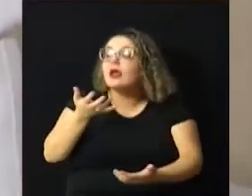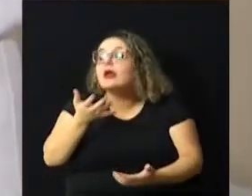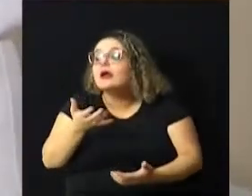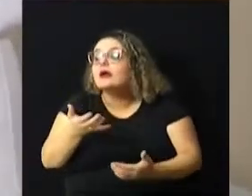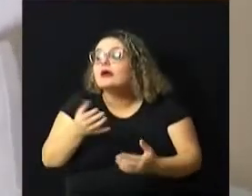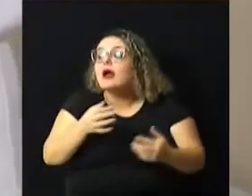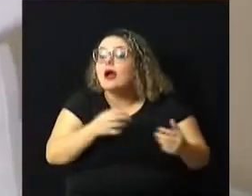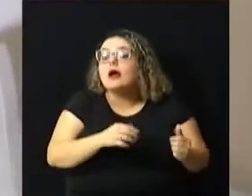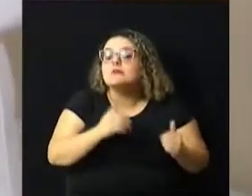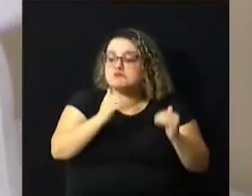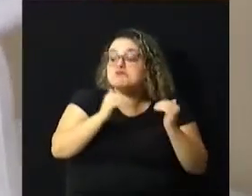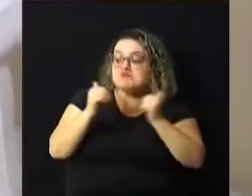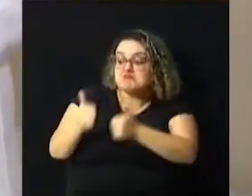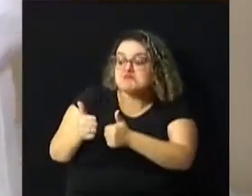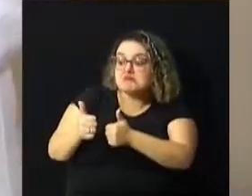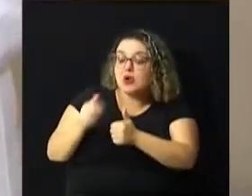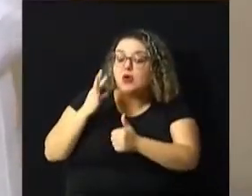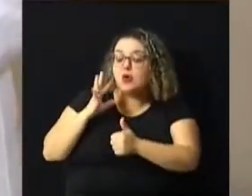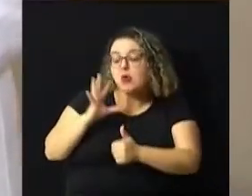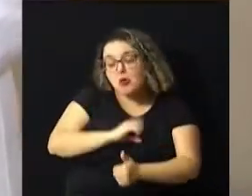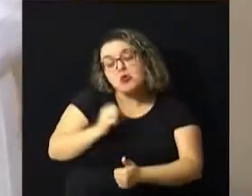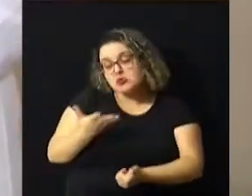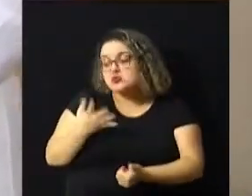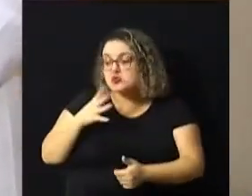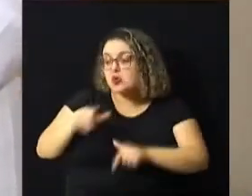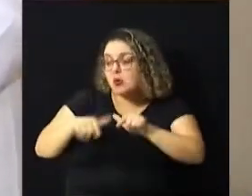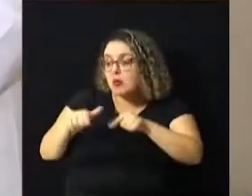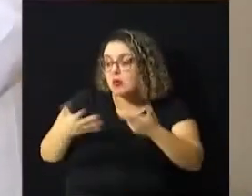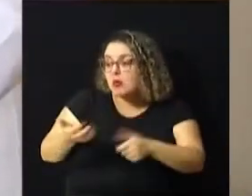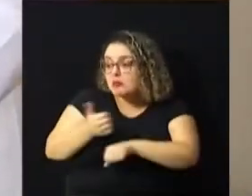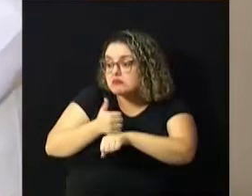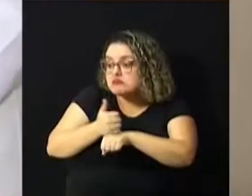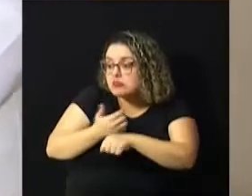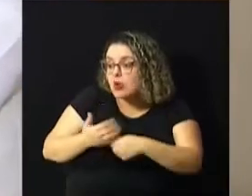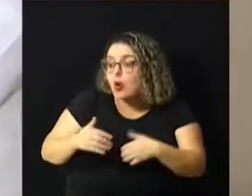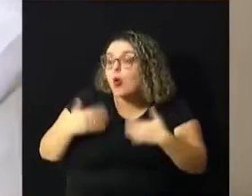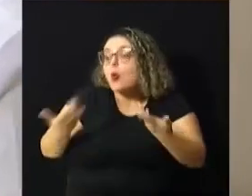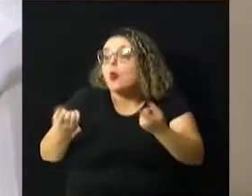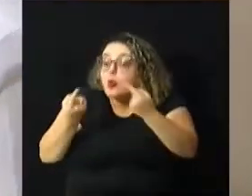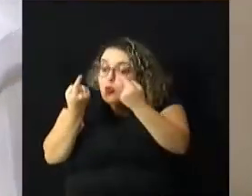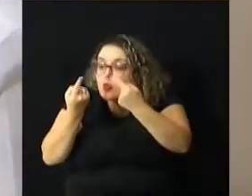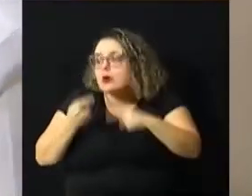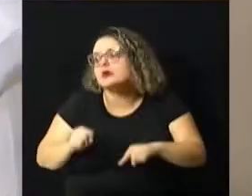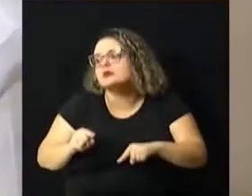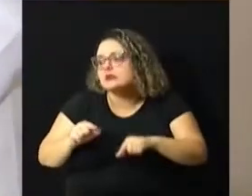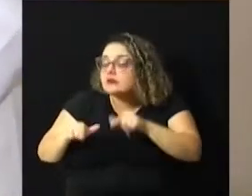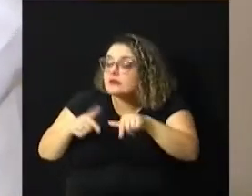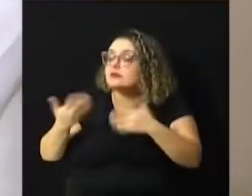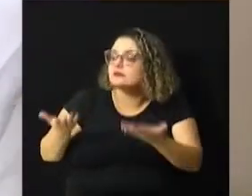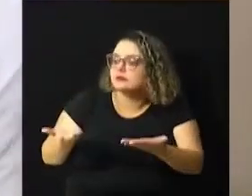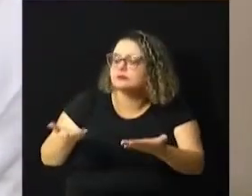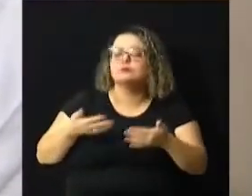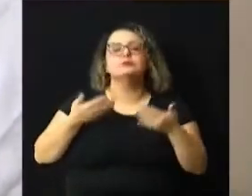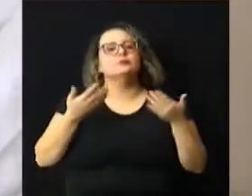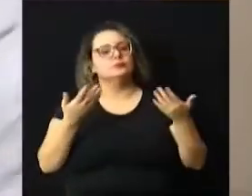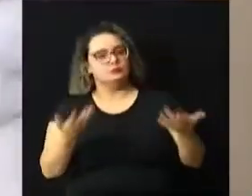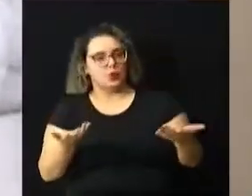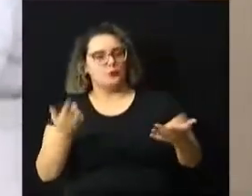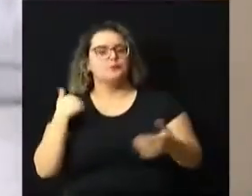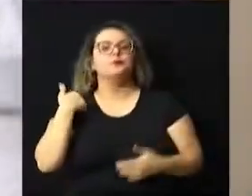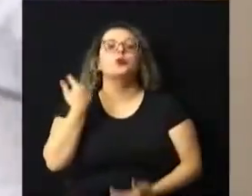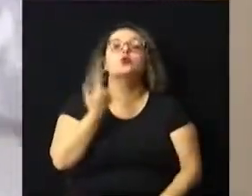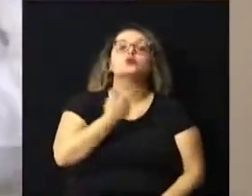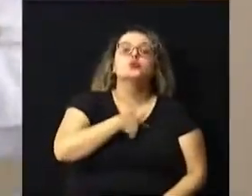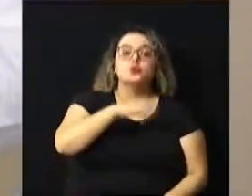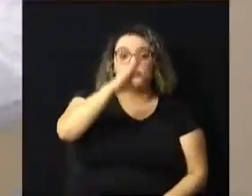a área? O que você pode falar, de repente, sobre os principais desafios dessa profissão? Tá, hoje os